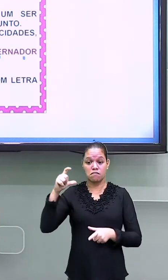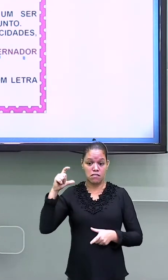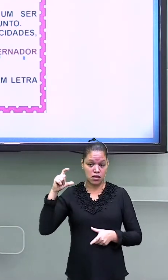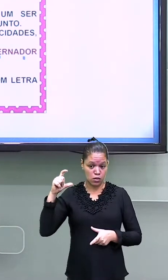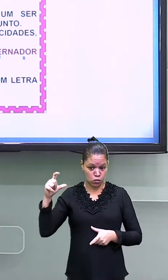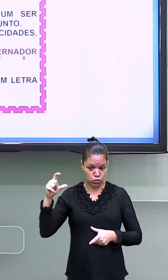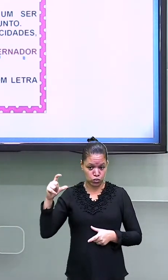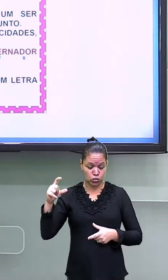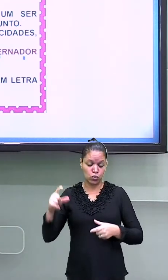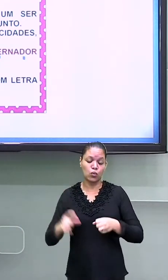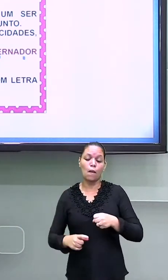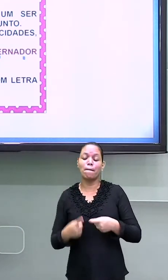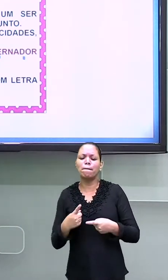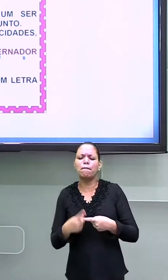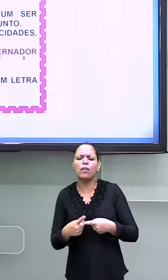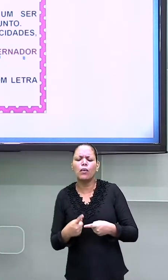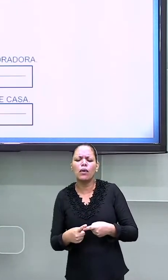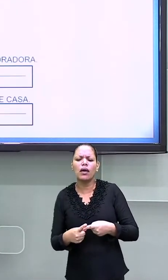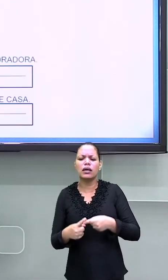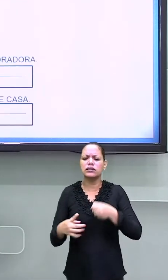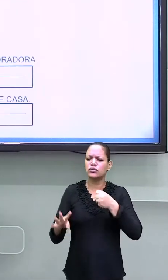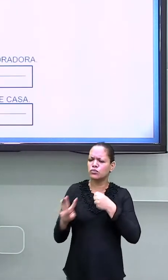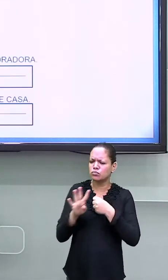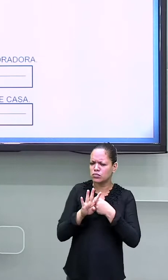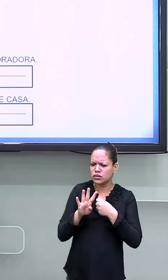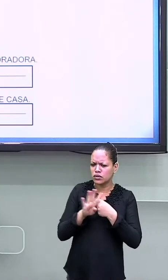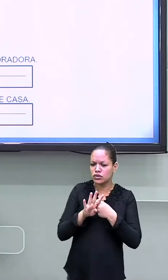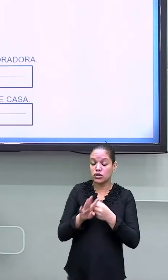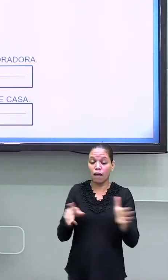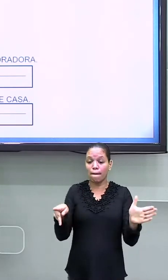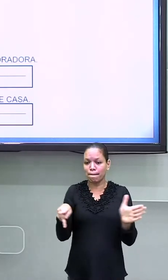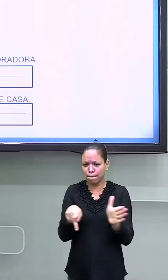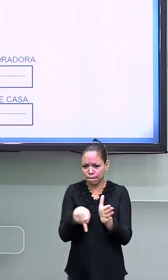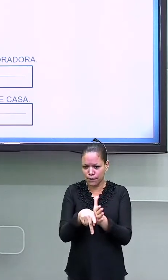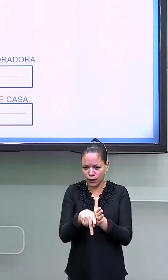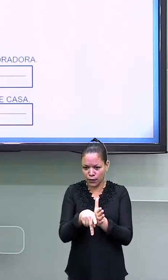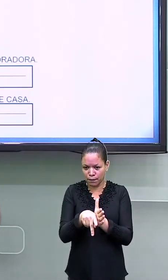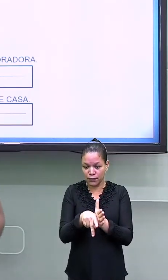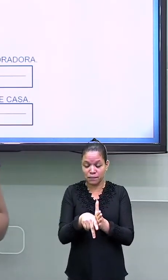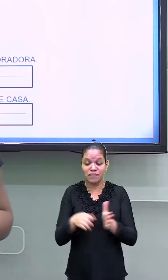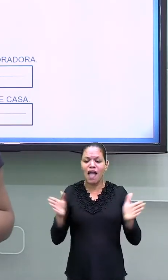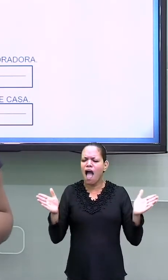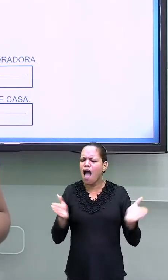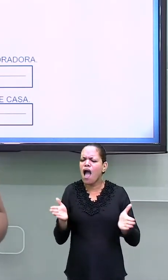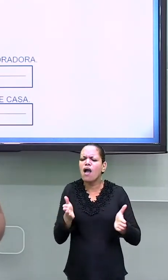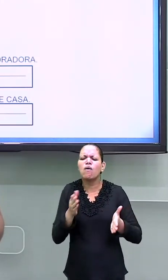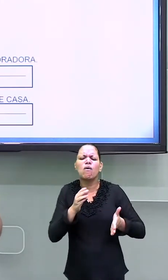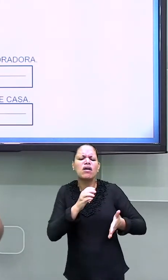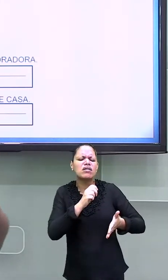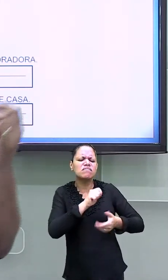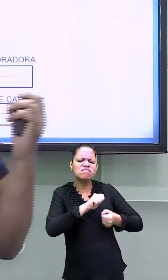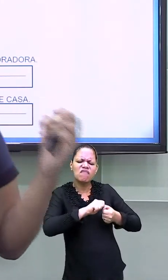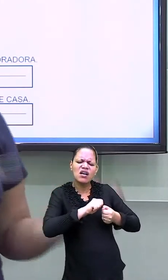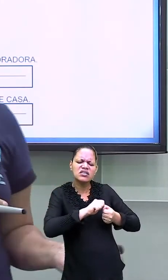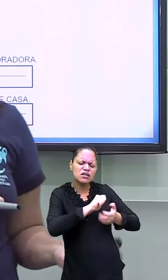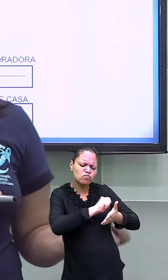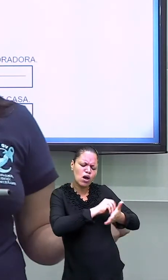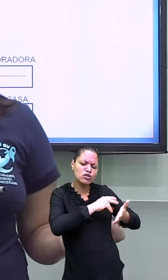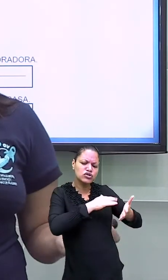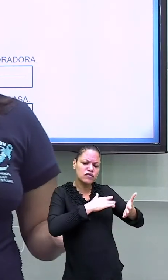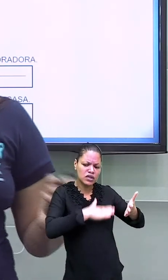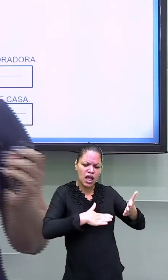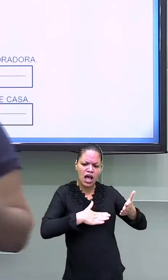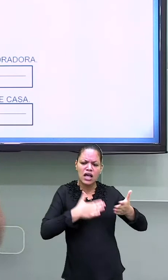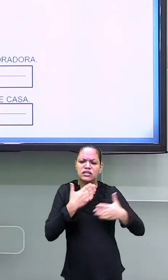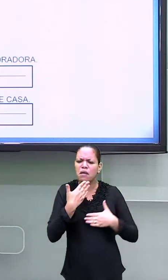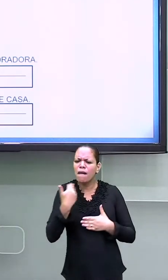substantivos próprios. Agora a gente vai estar fazendo aqui, ó, algumas atividades para reforçar esse aprendizado do que é o substantivo